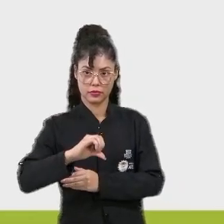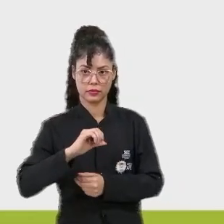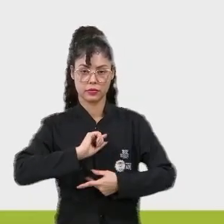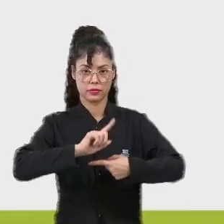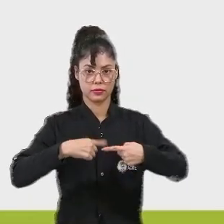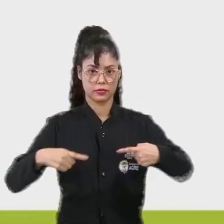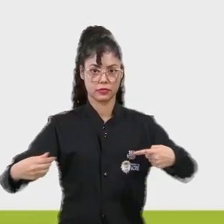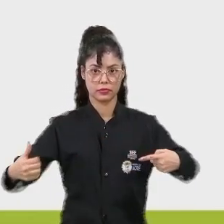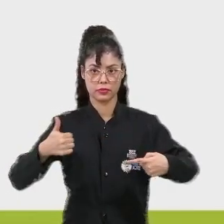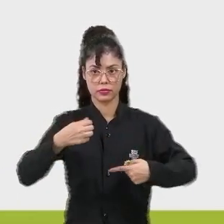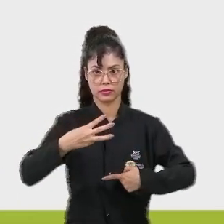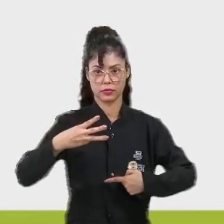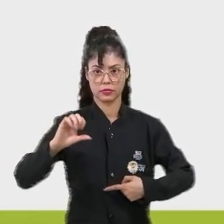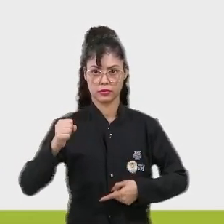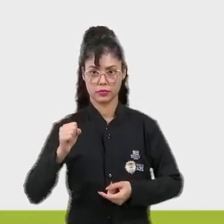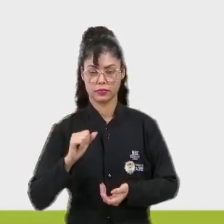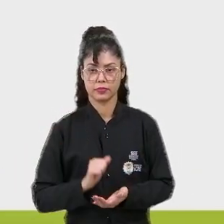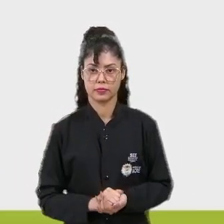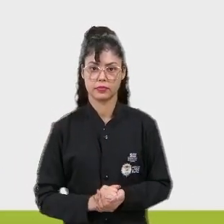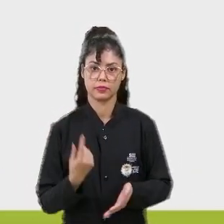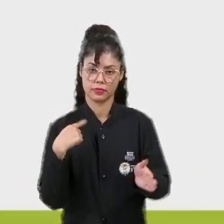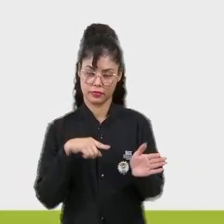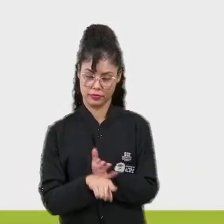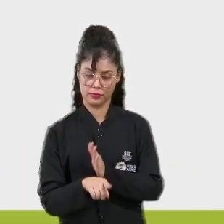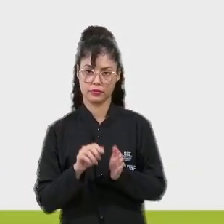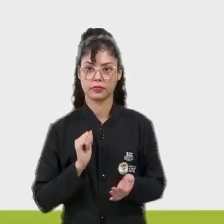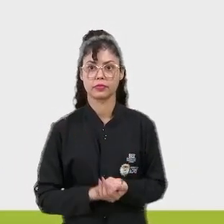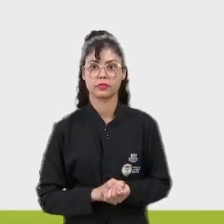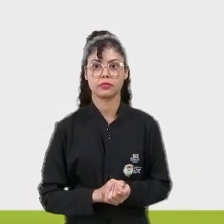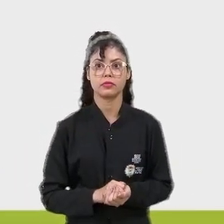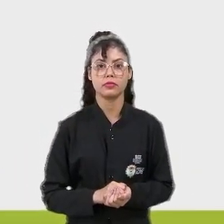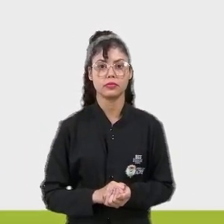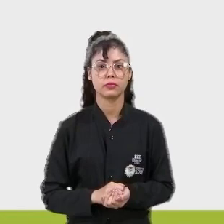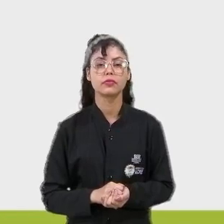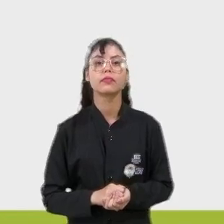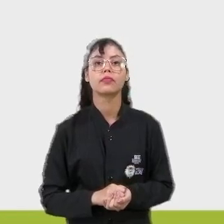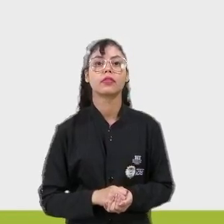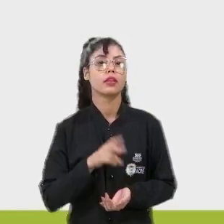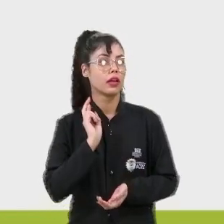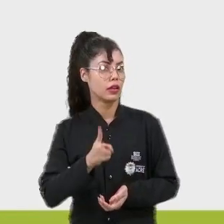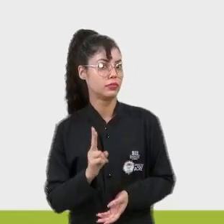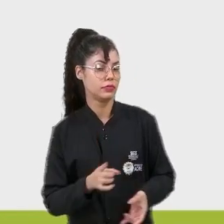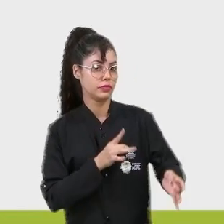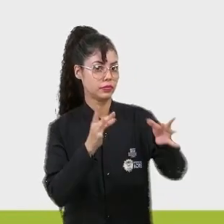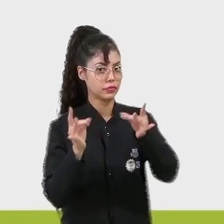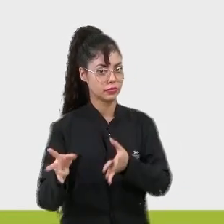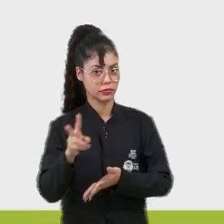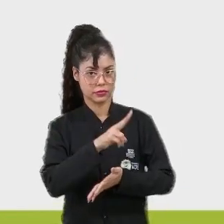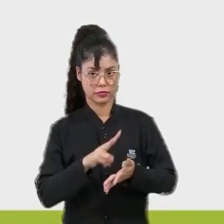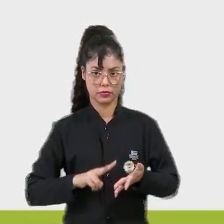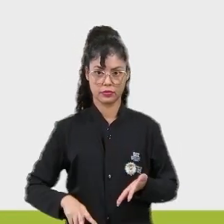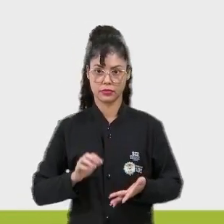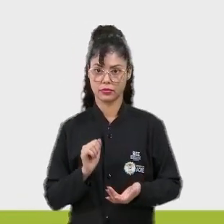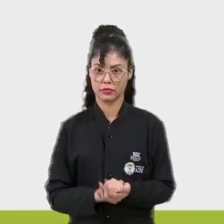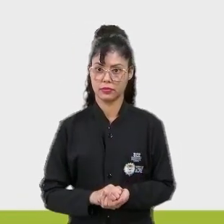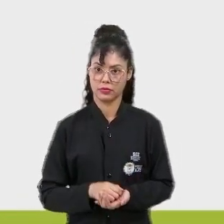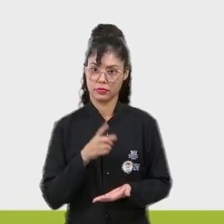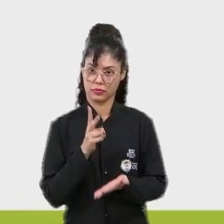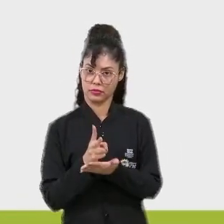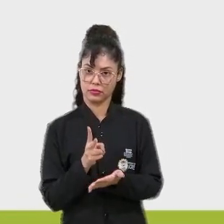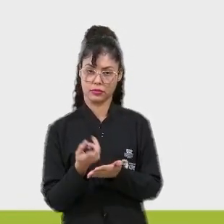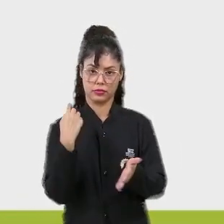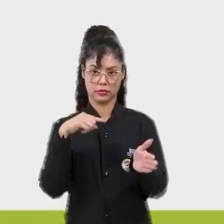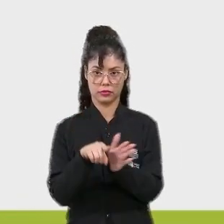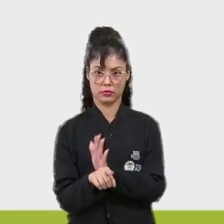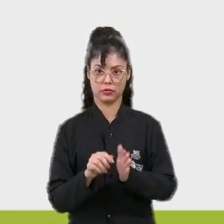página 138, temos essa questão aí. Olha só, lendo sempre nossa dica de leitura, né, lendo sempre o